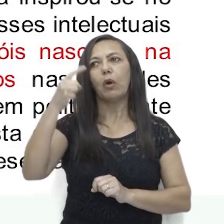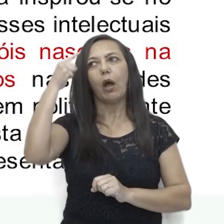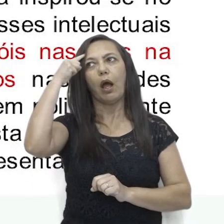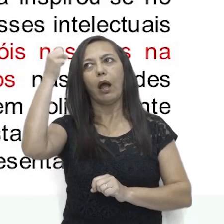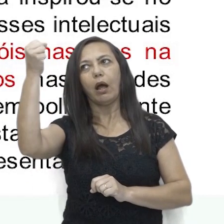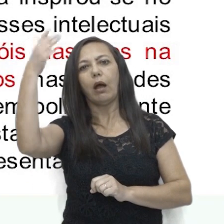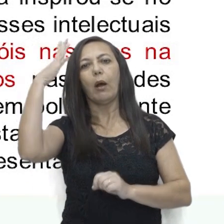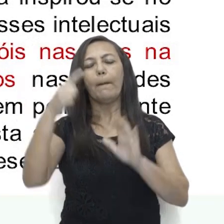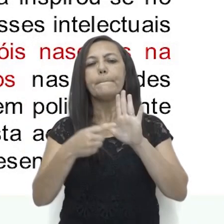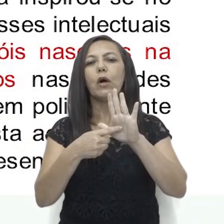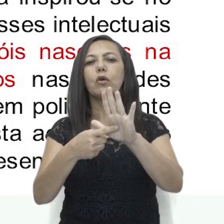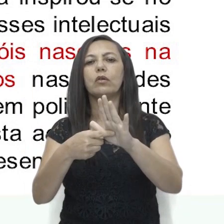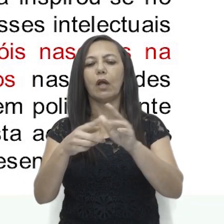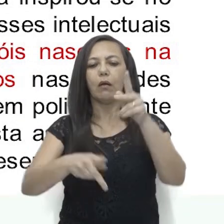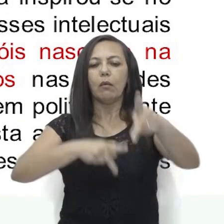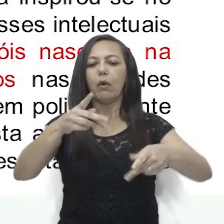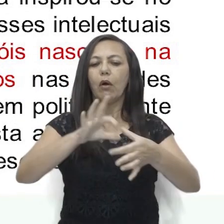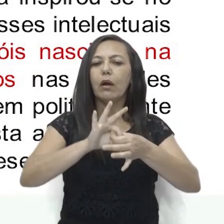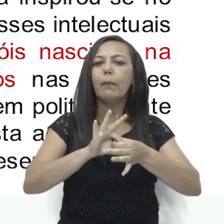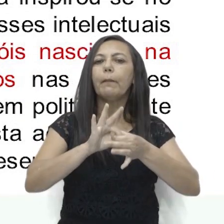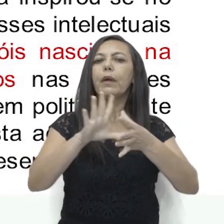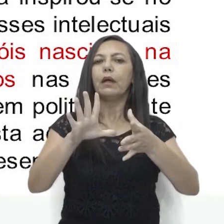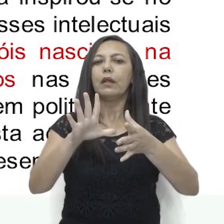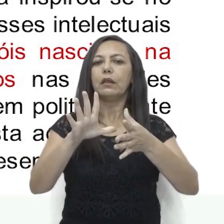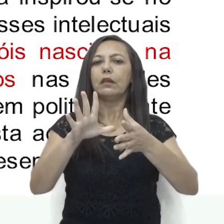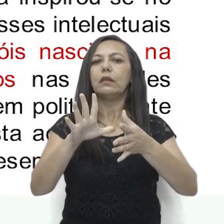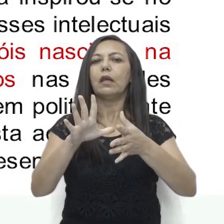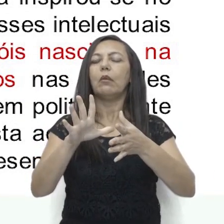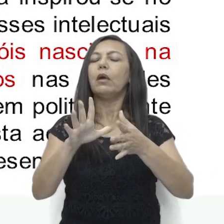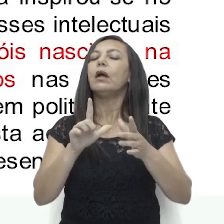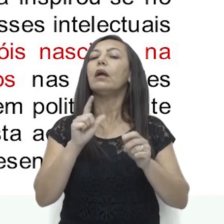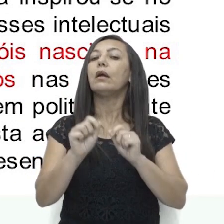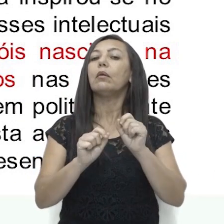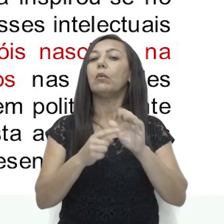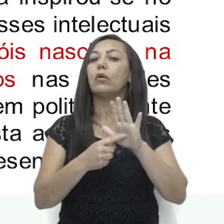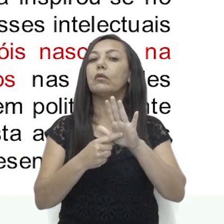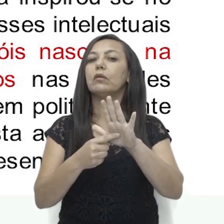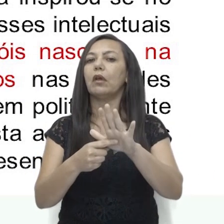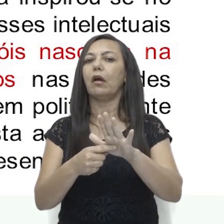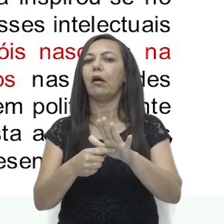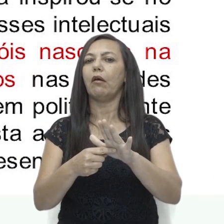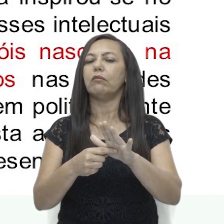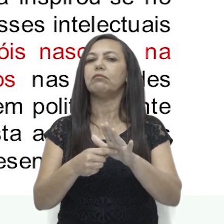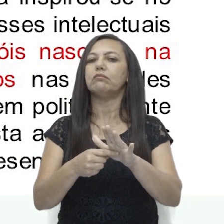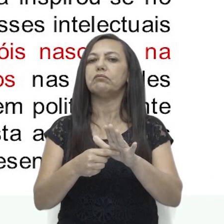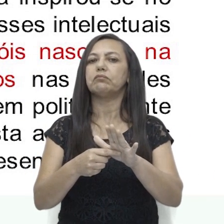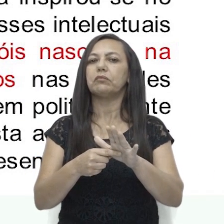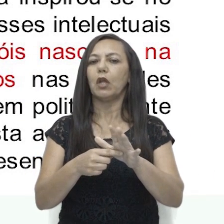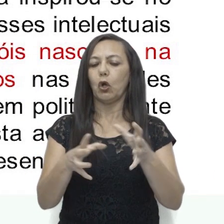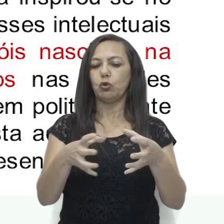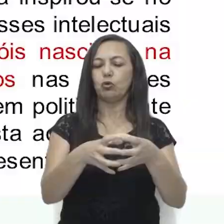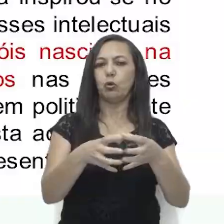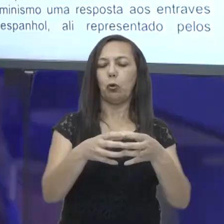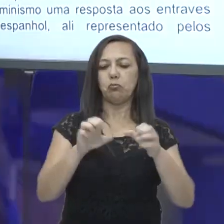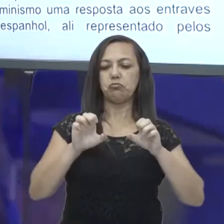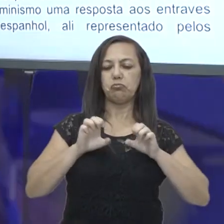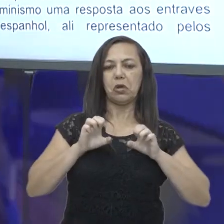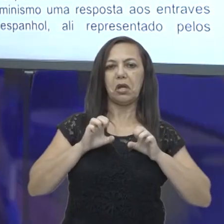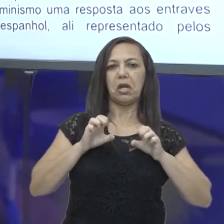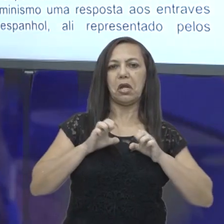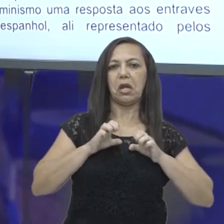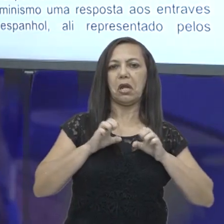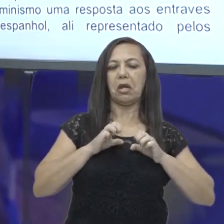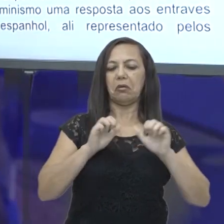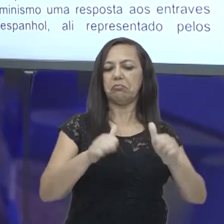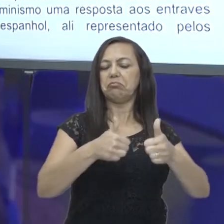liberdade dos povos e a questão dos regimes políticos que promovessem o privilégio e a determinação das classes sociais, que era